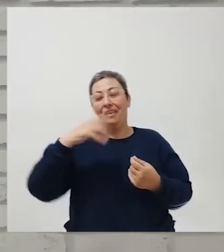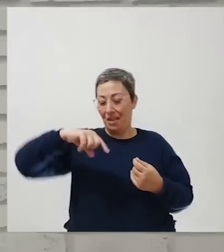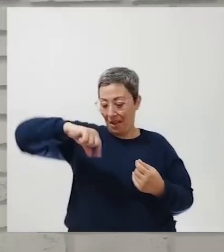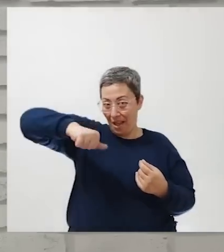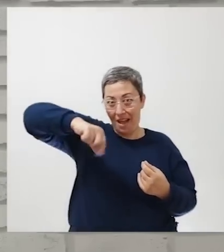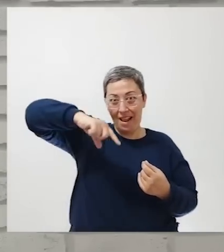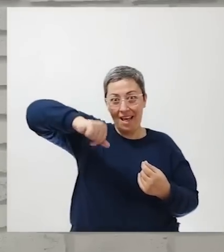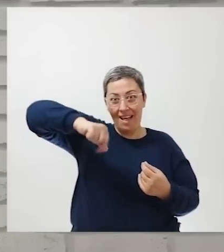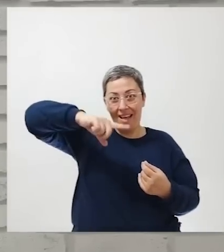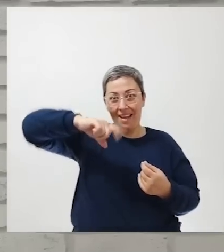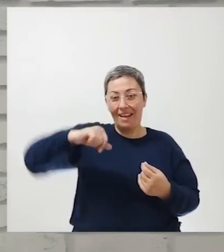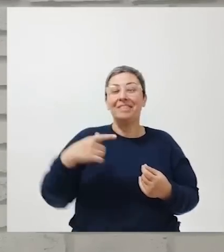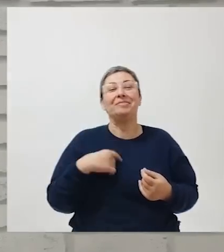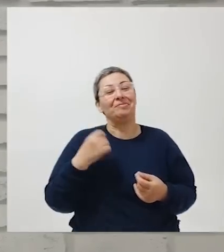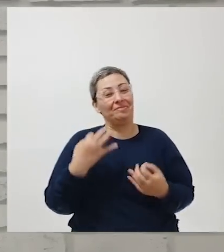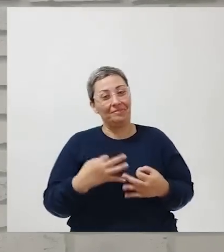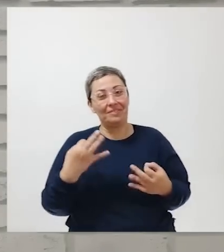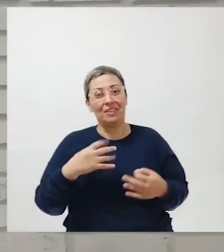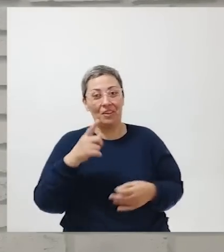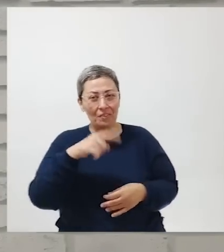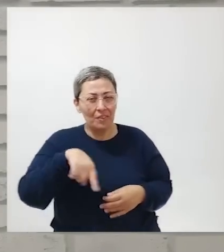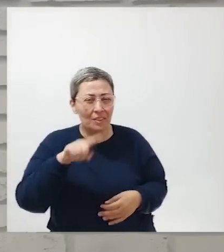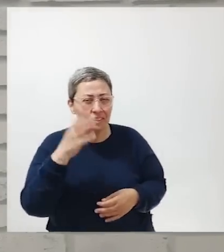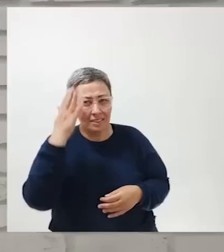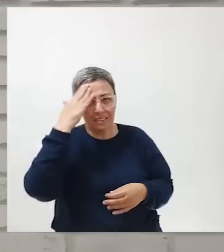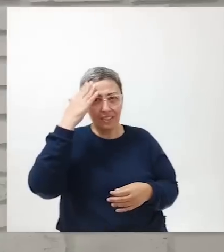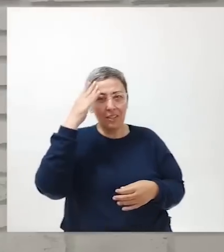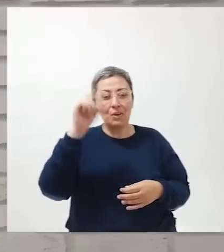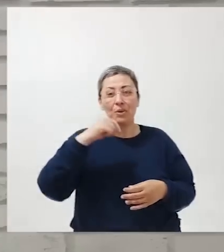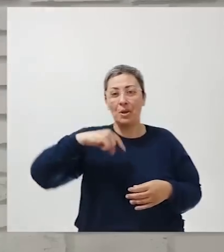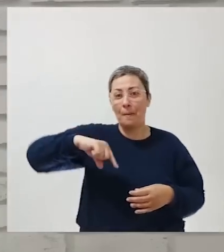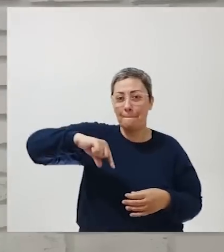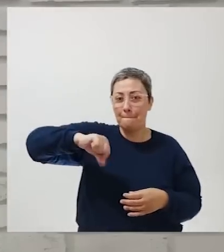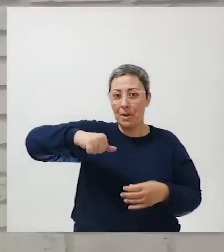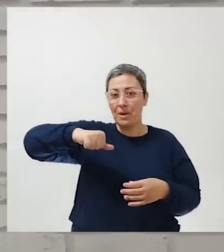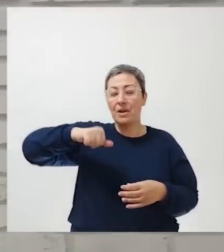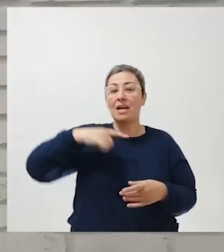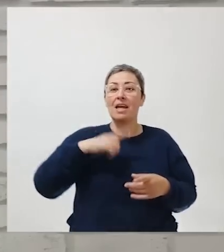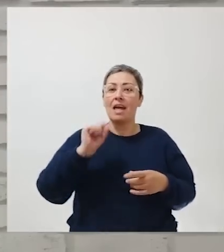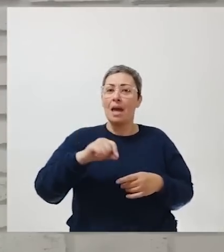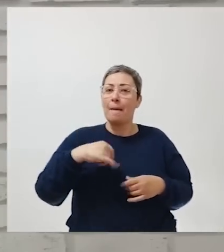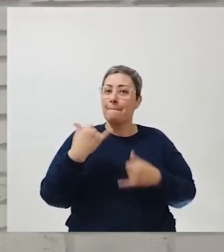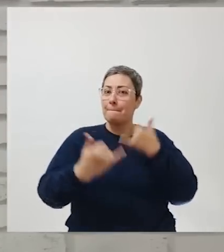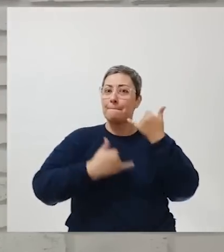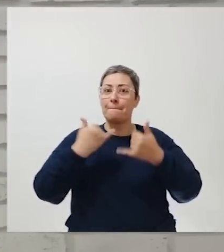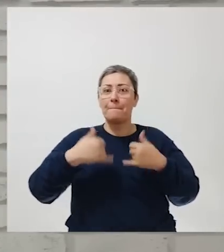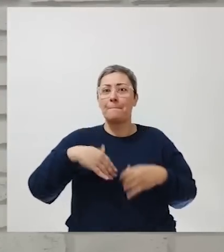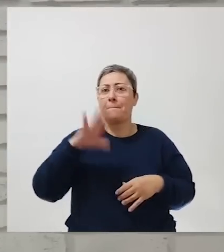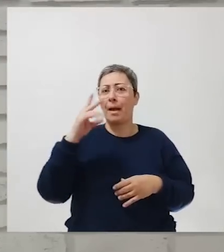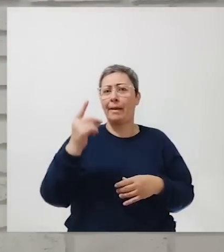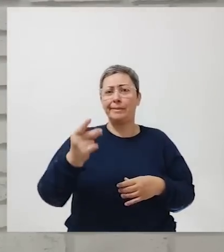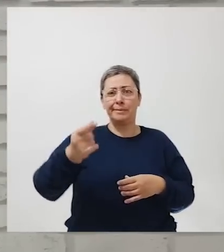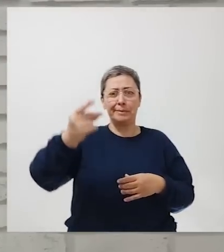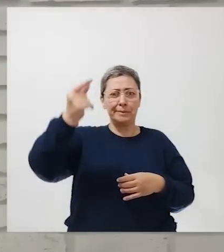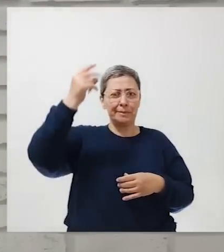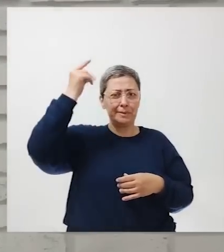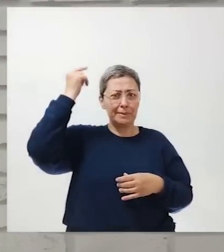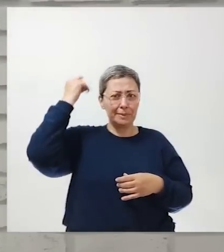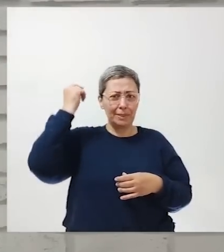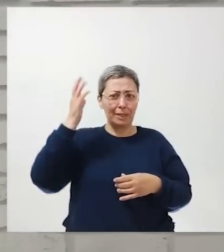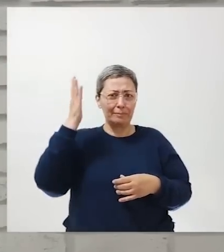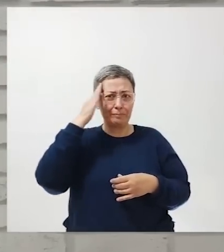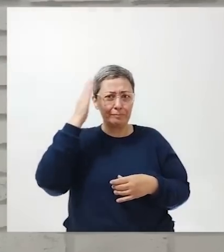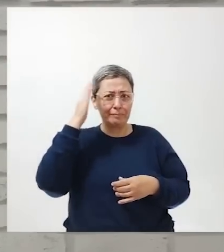gira-gira do peão, não é mesmo? Vocês sabiam que o peão é um dos brinquedos mais antigos que se tem